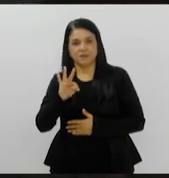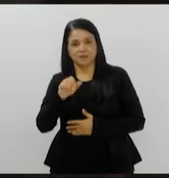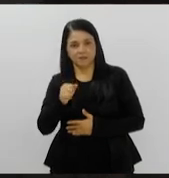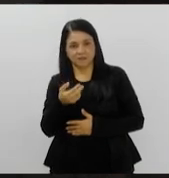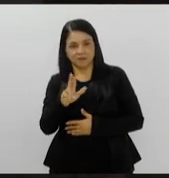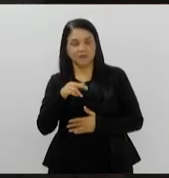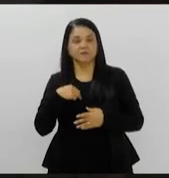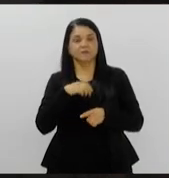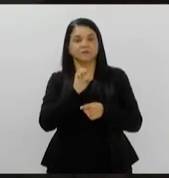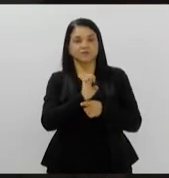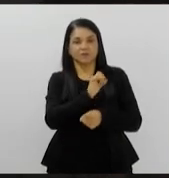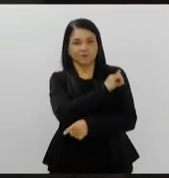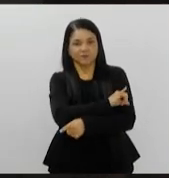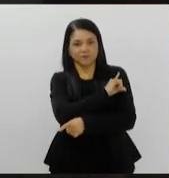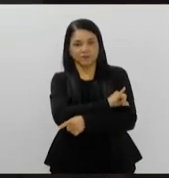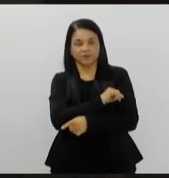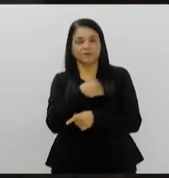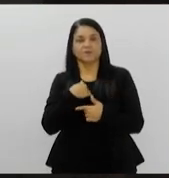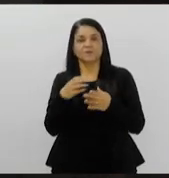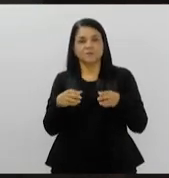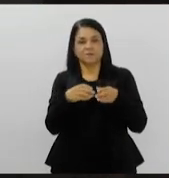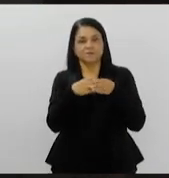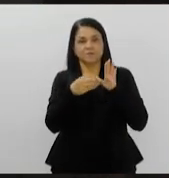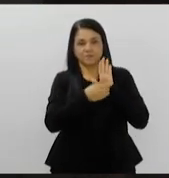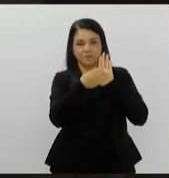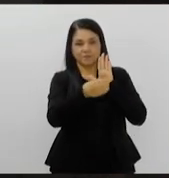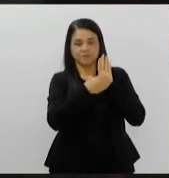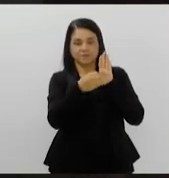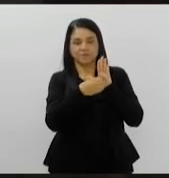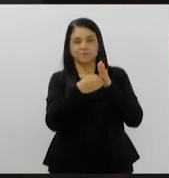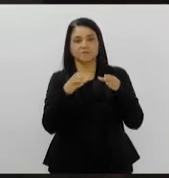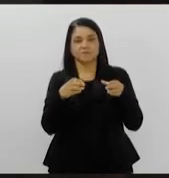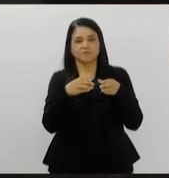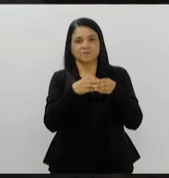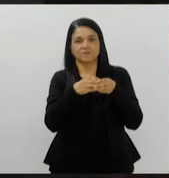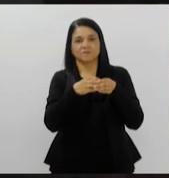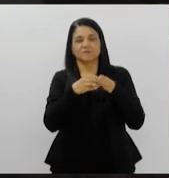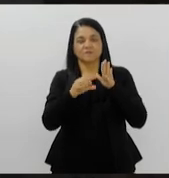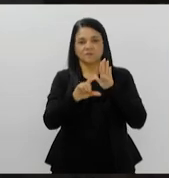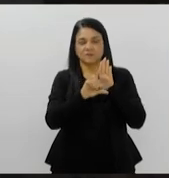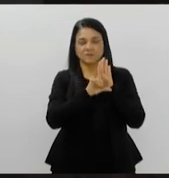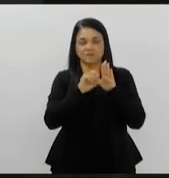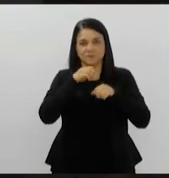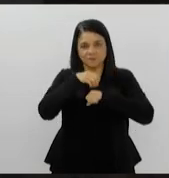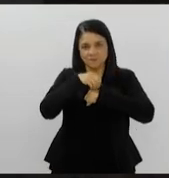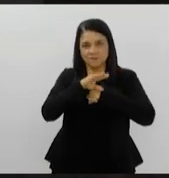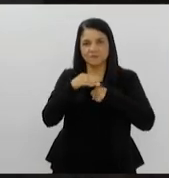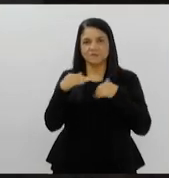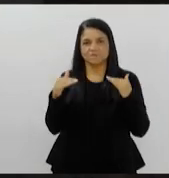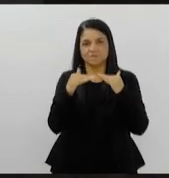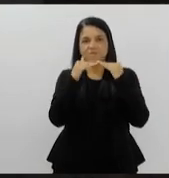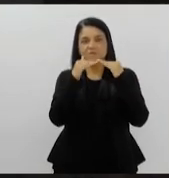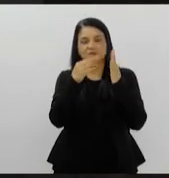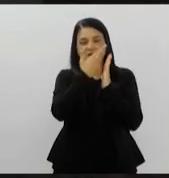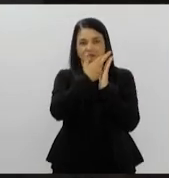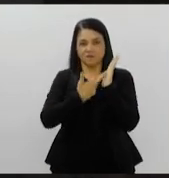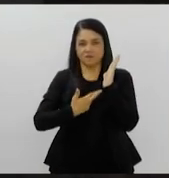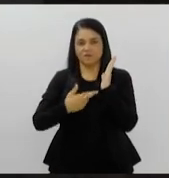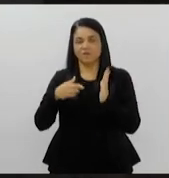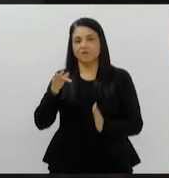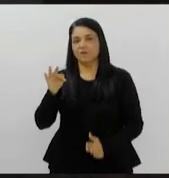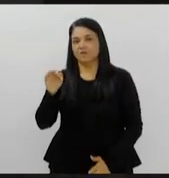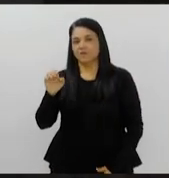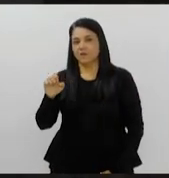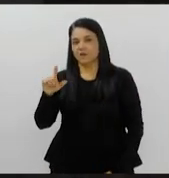que menciona. Parecer da Comissão de Indicações Legislativas favorável, relatoria do deputado Felipe